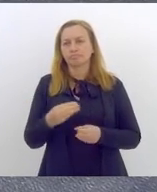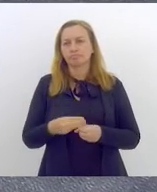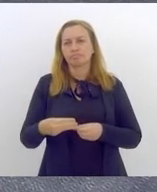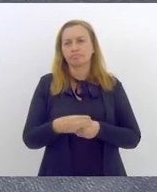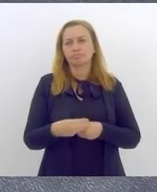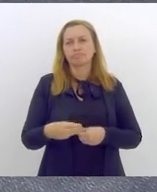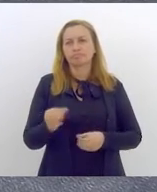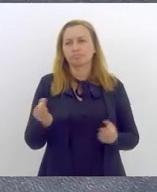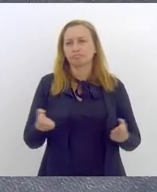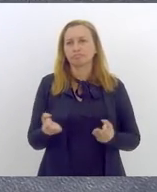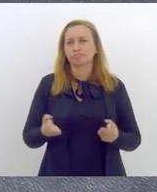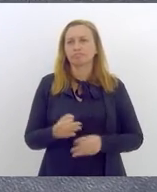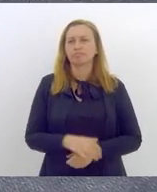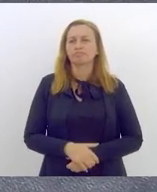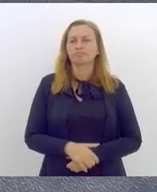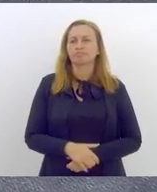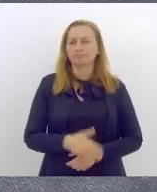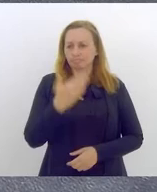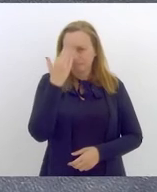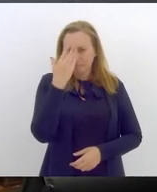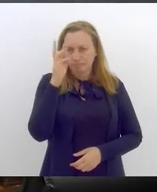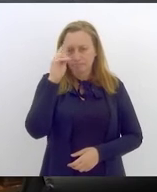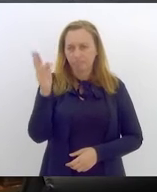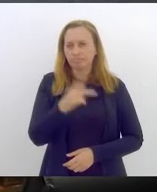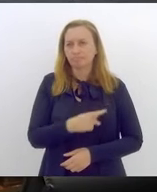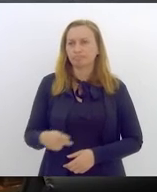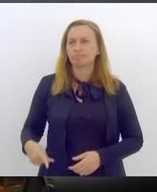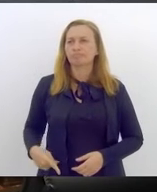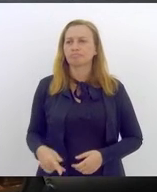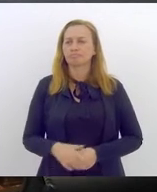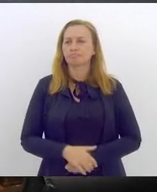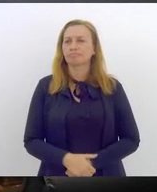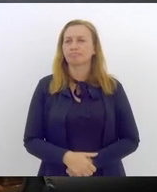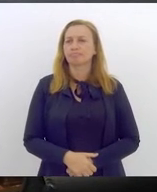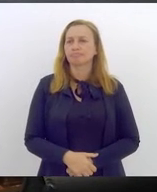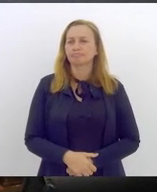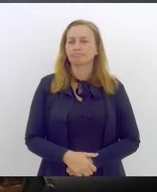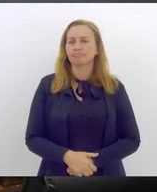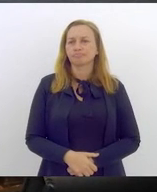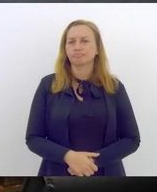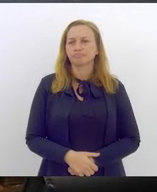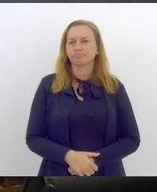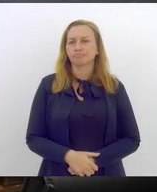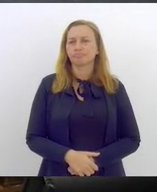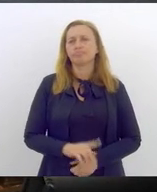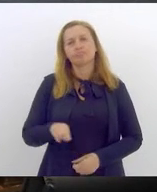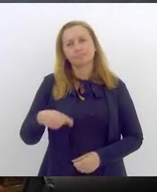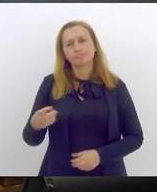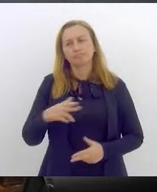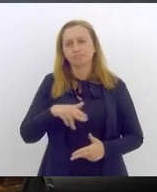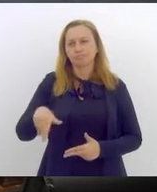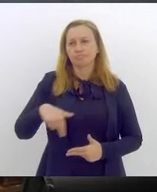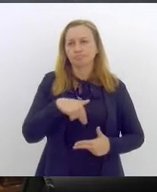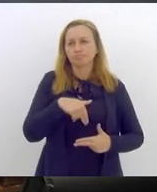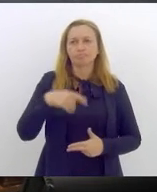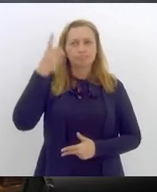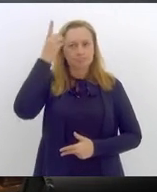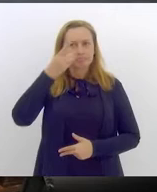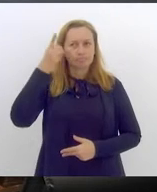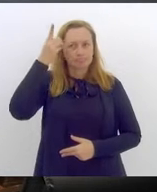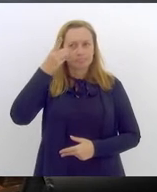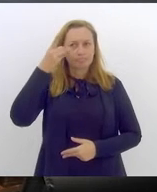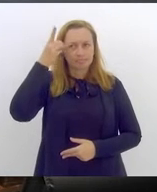Fluminense é isso obrigado senhor presidente próximo a dois escrito é o nome